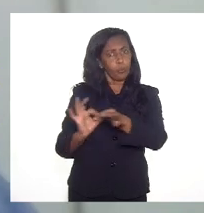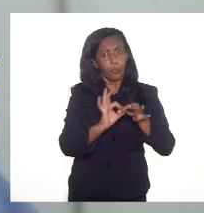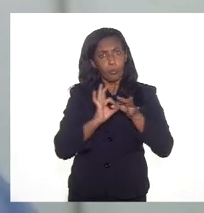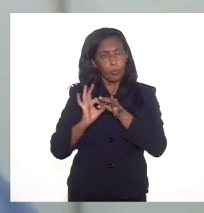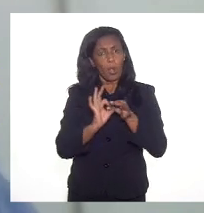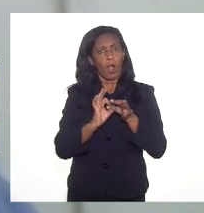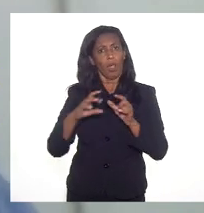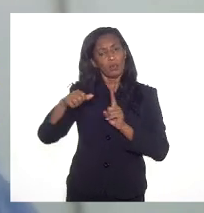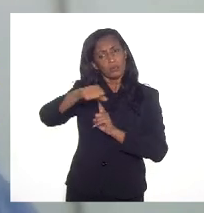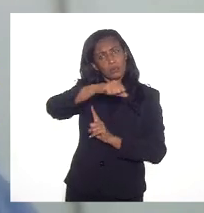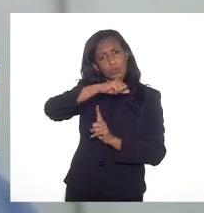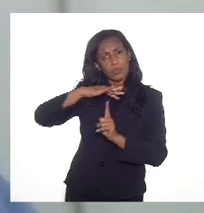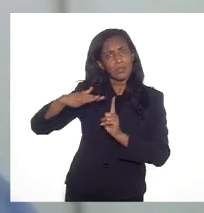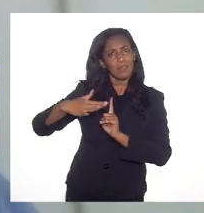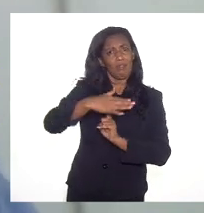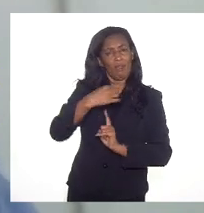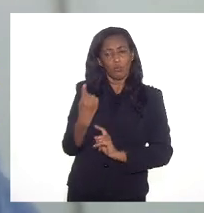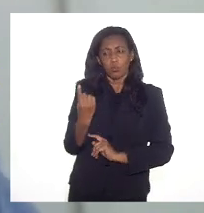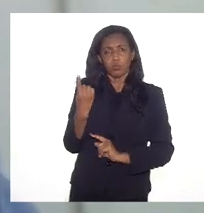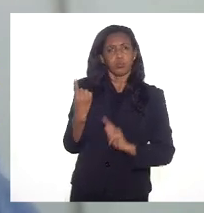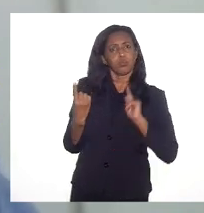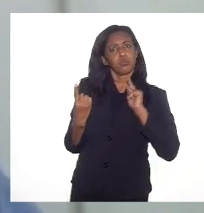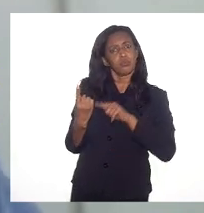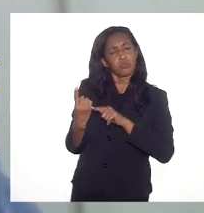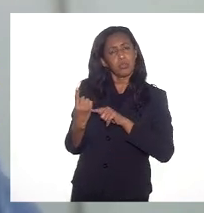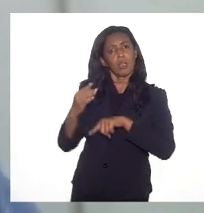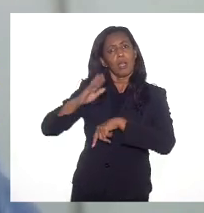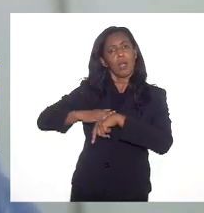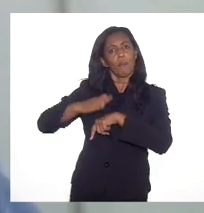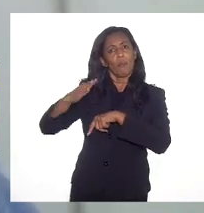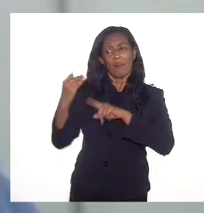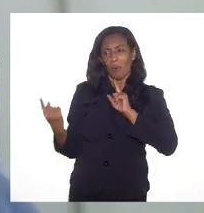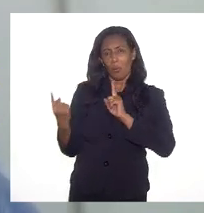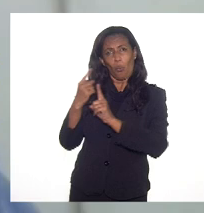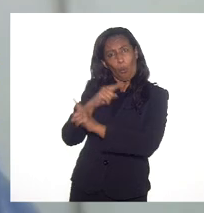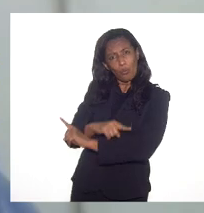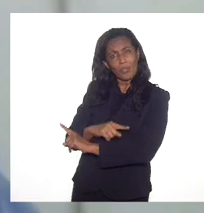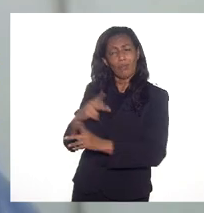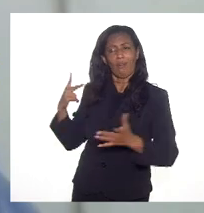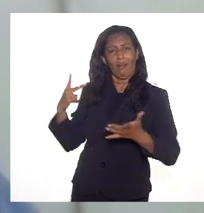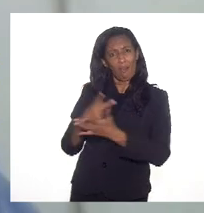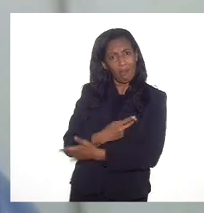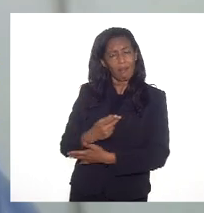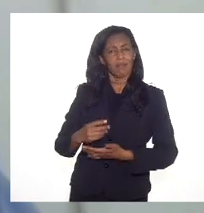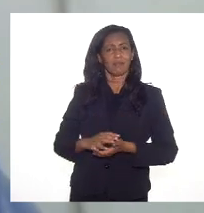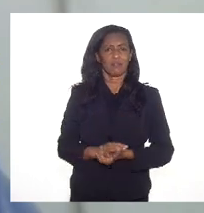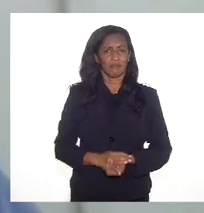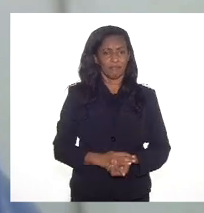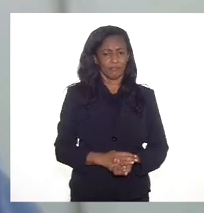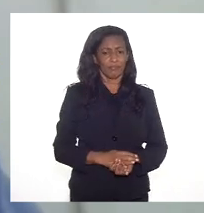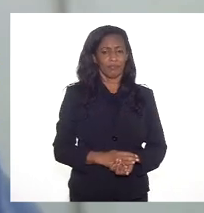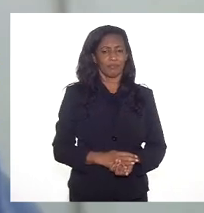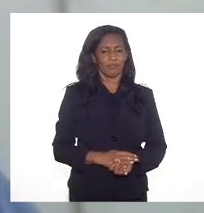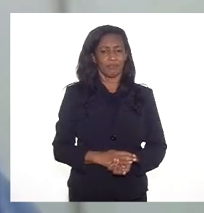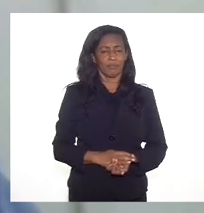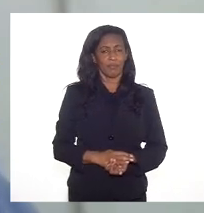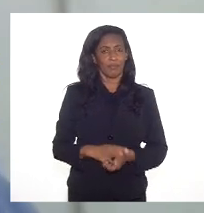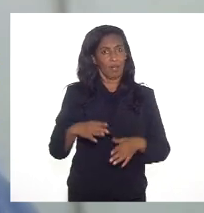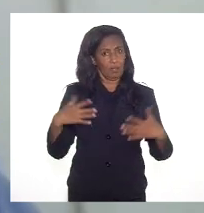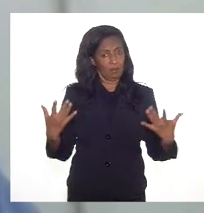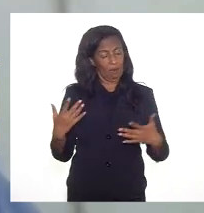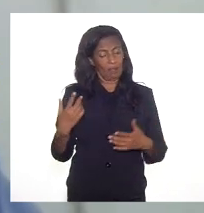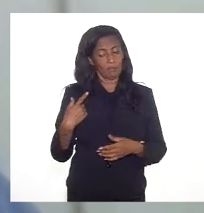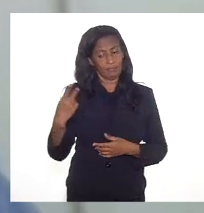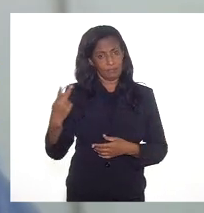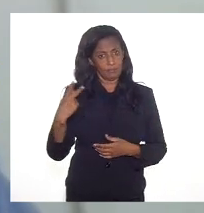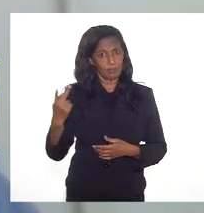nossa sociedade, por mais contraditória que ela seja. E cá entre nós,